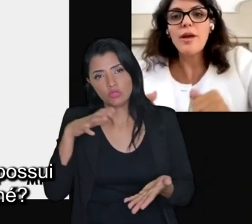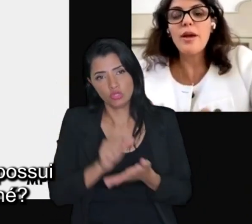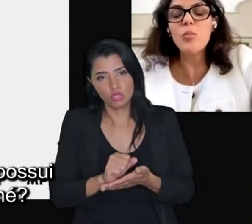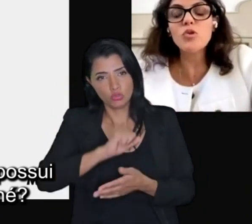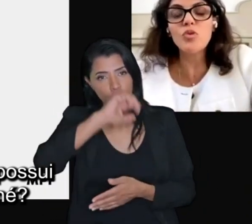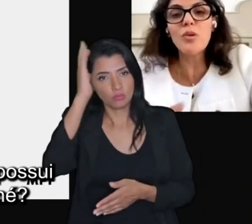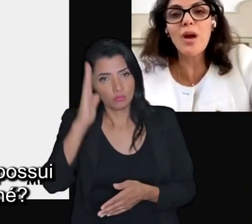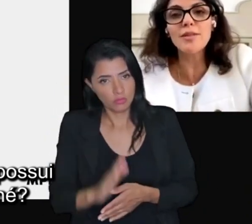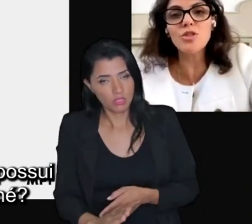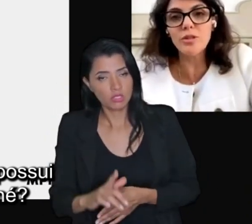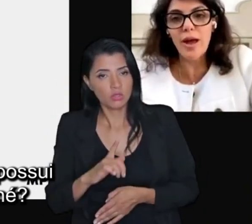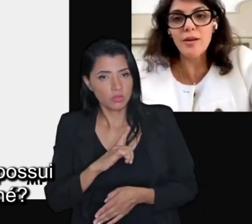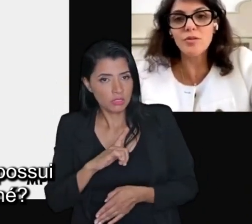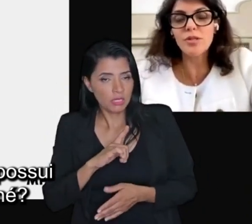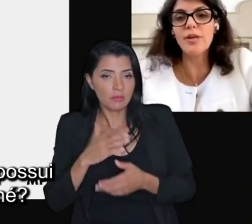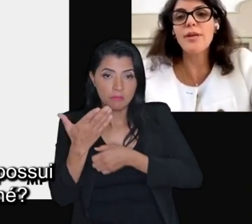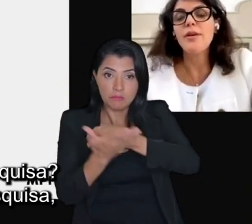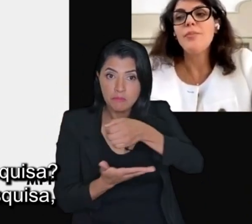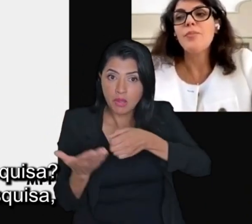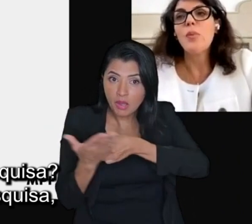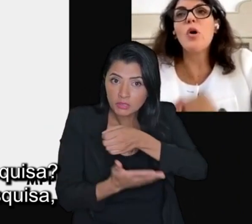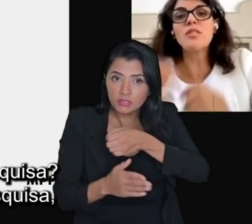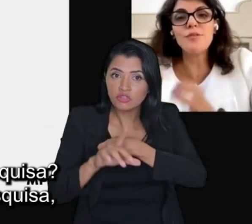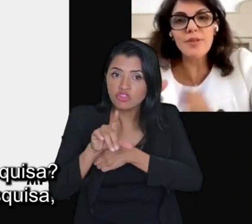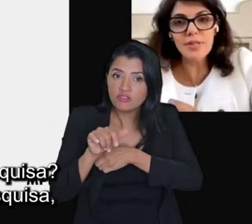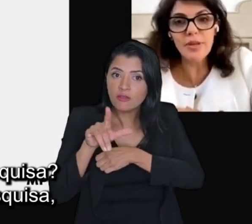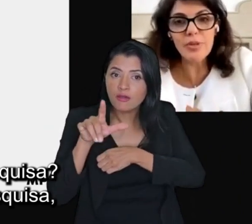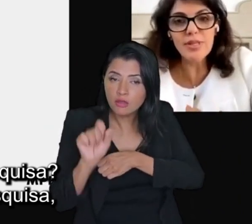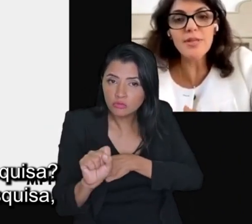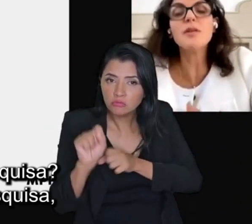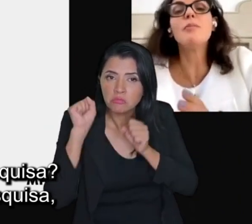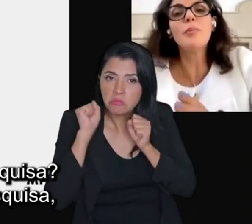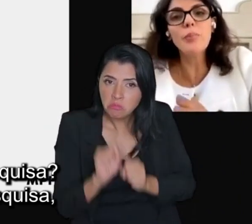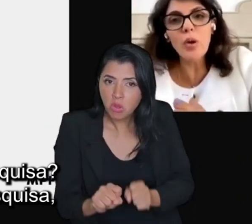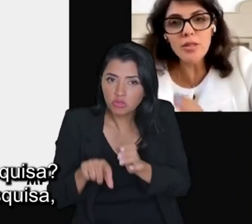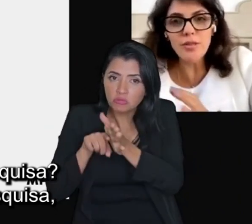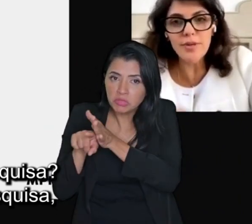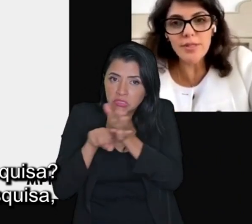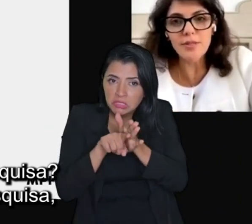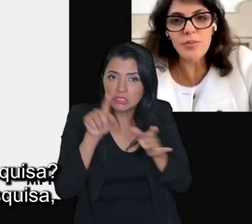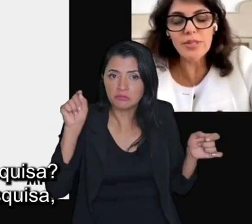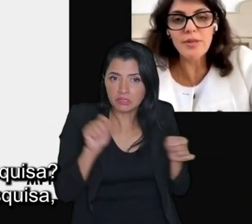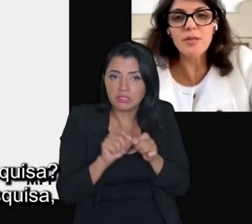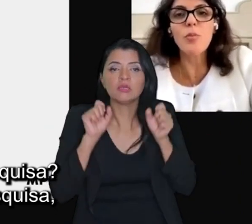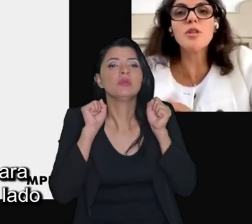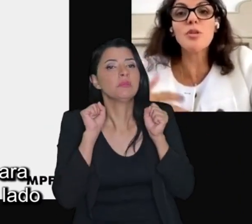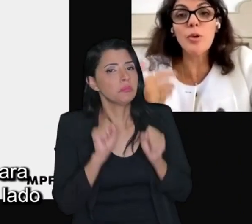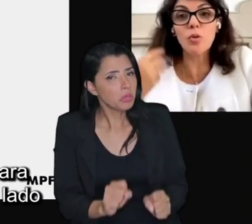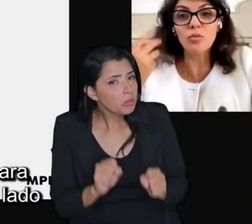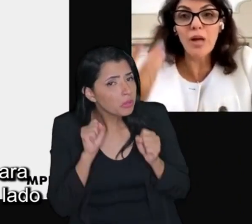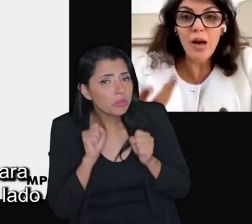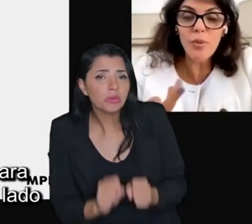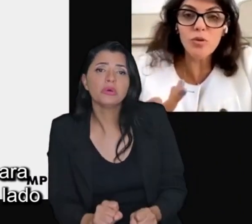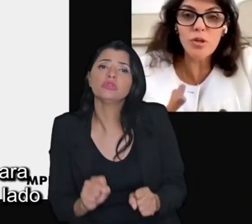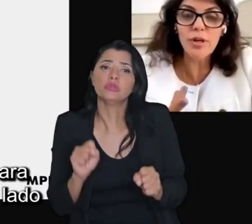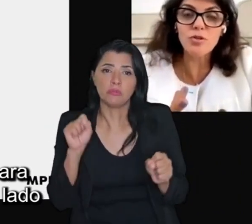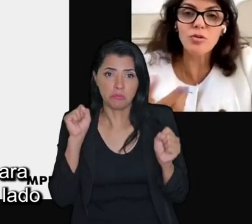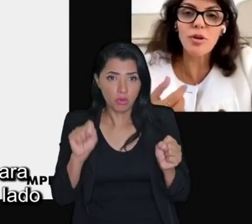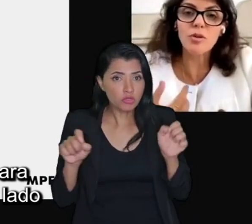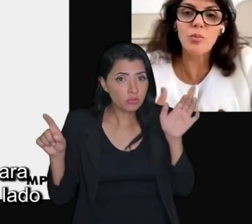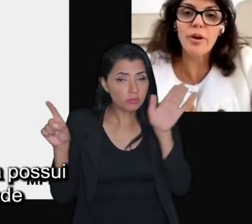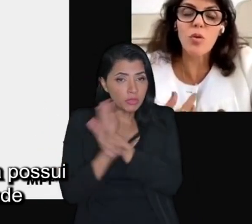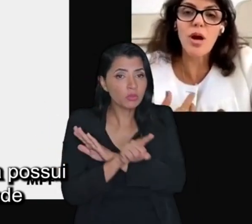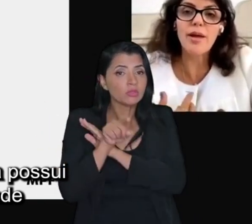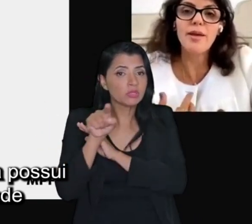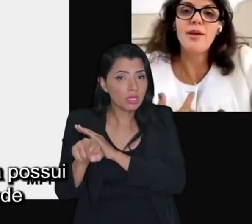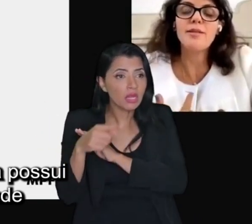Brasil possui em base de dados, né? Pode-se fazer essa pesquisa? Pode-se fazer essa pesquisa. Pode-se perguntar para a autoridade do